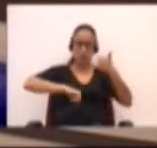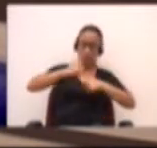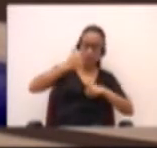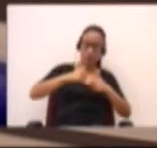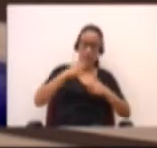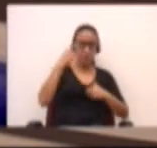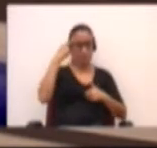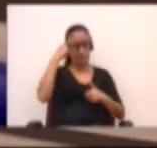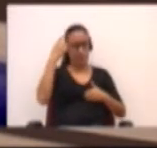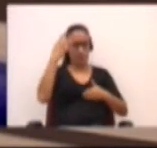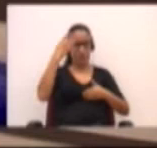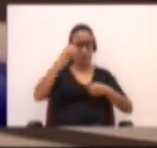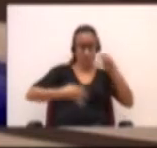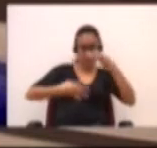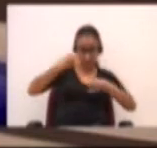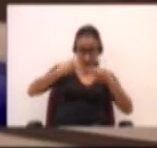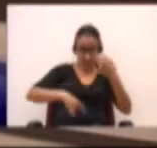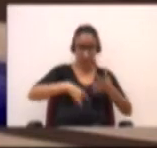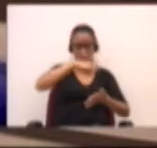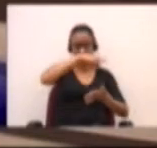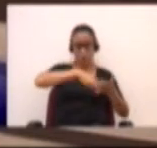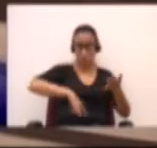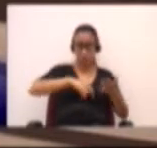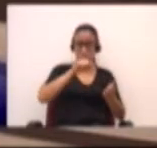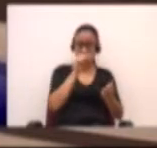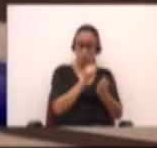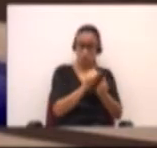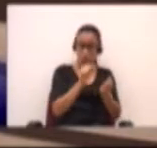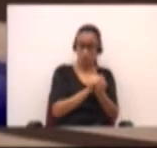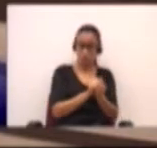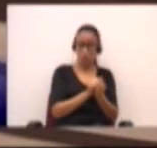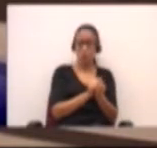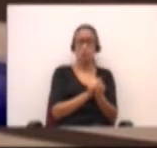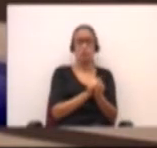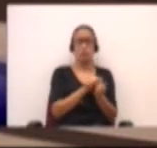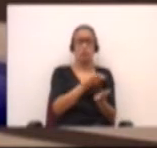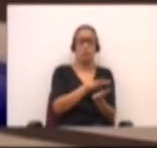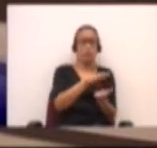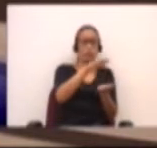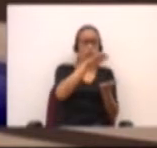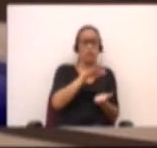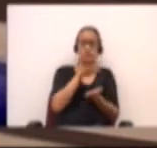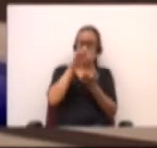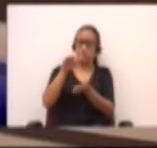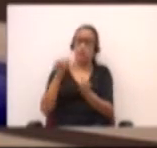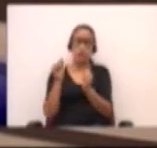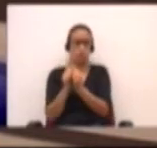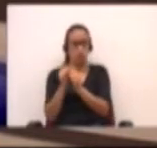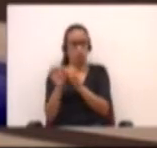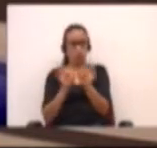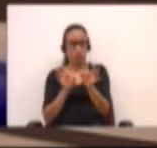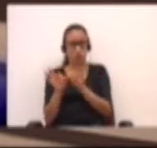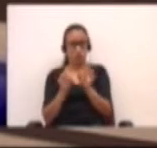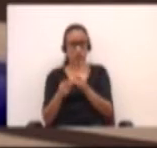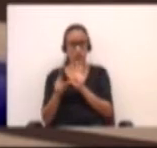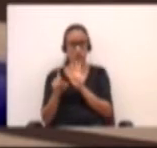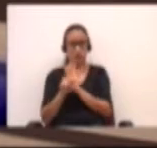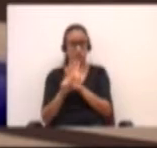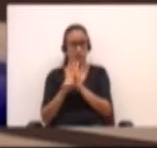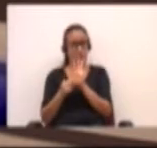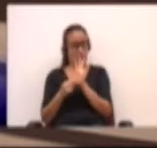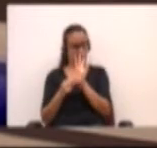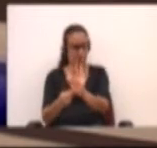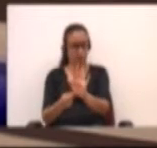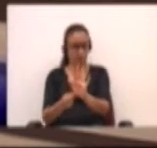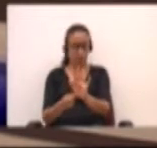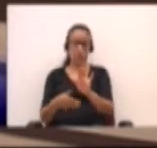Documentação anexa, no sentido que a mesma faça parte integrante do projeto de lei complementar ora apresentado. Solicitamos que a